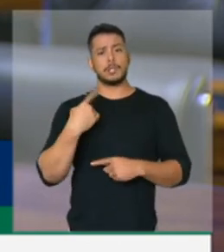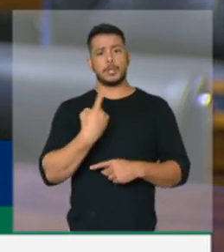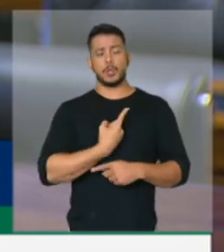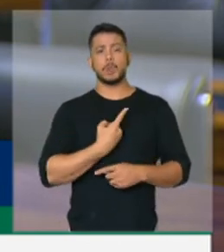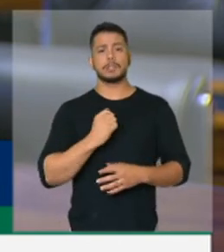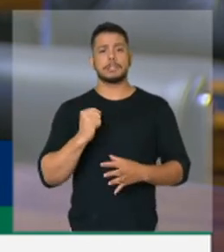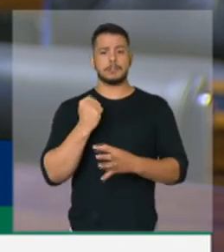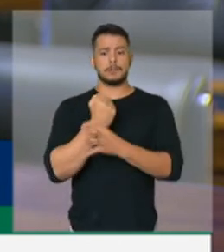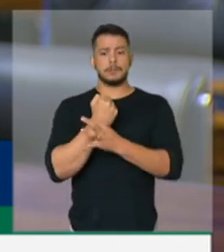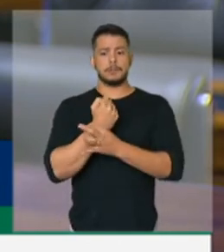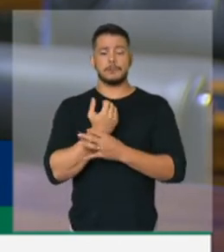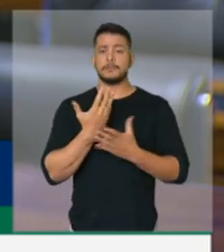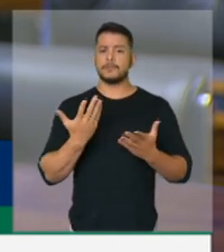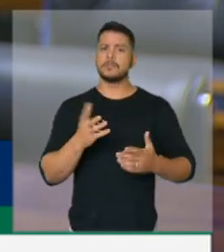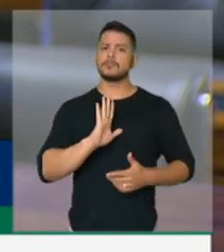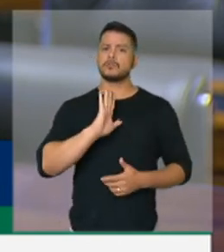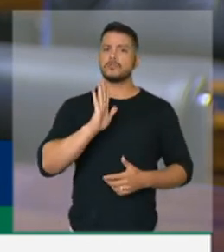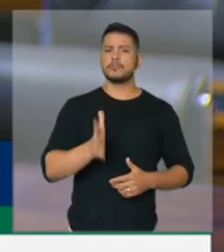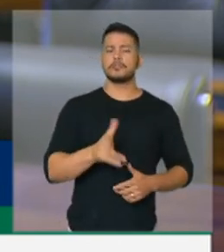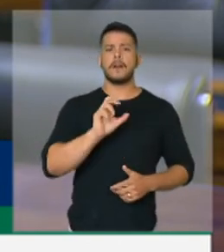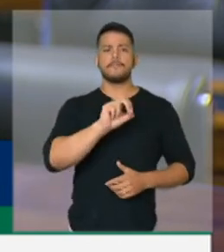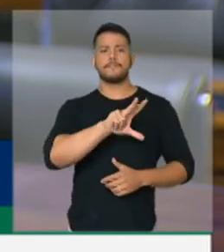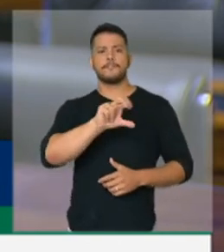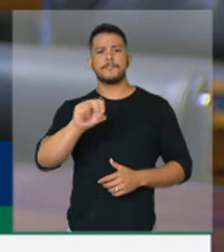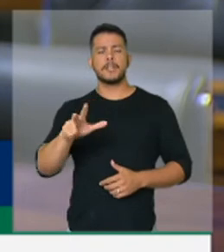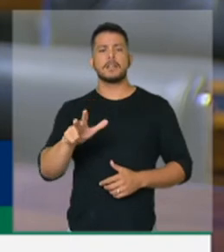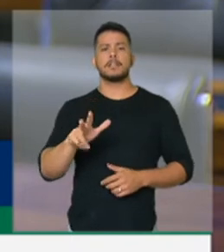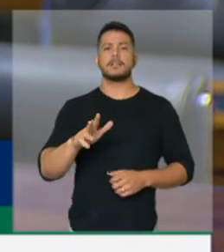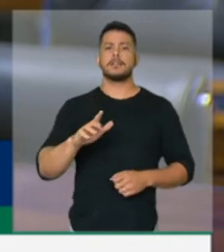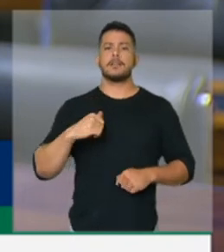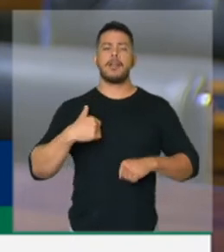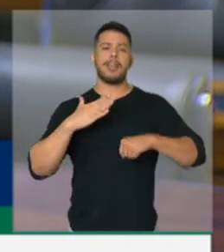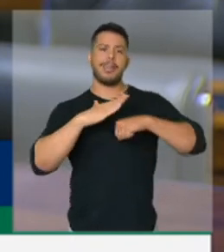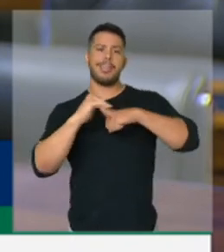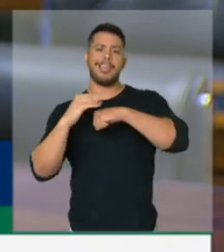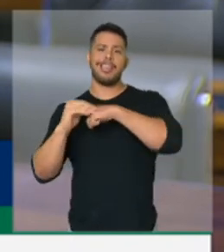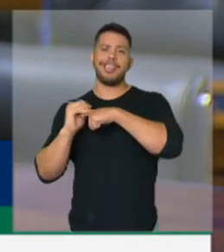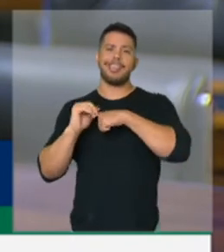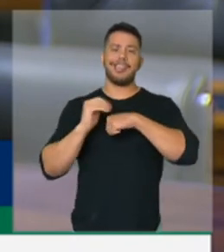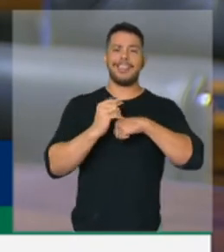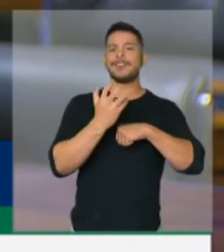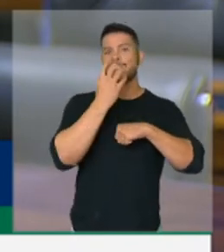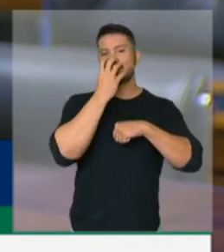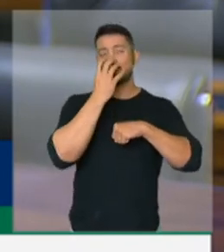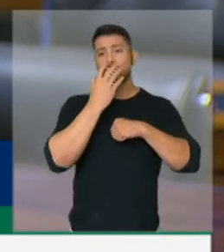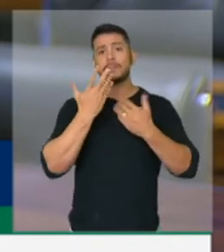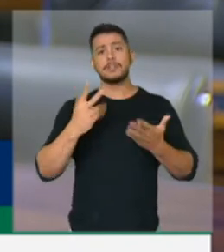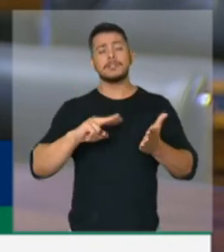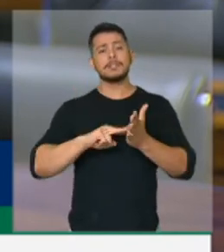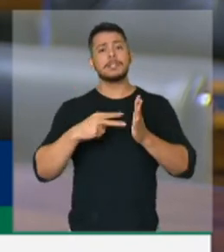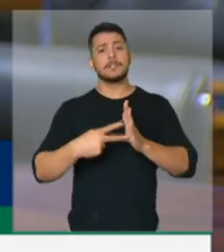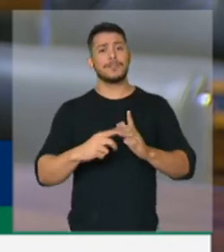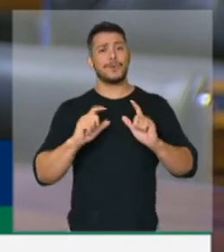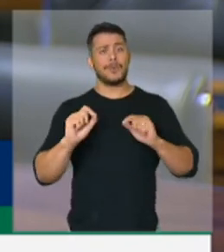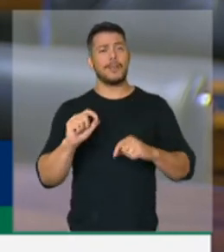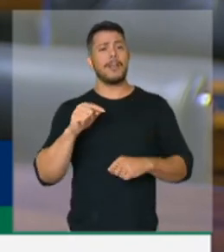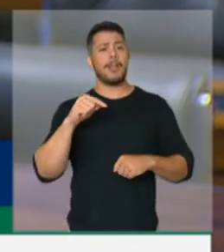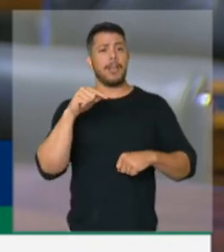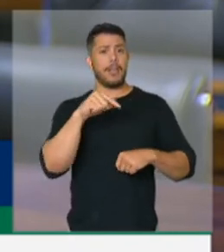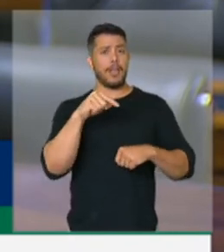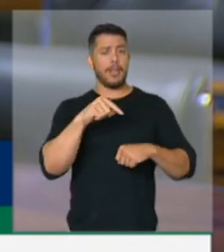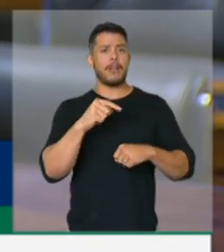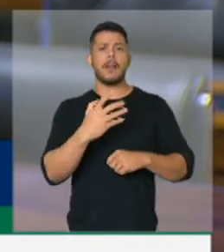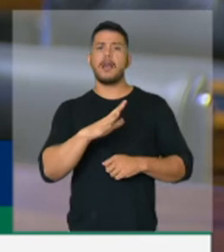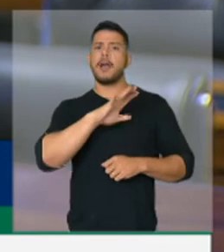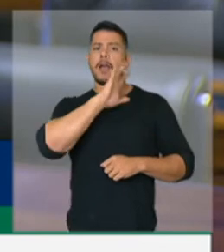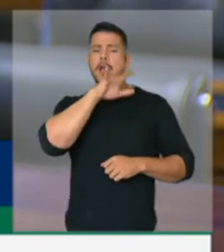Eu vi que muitos parlamentares brincando com a Margot, passando a mão, fazendo carinho, Isso significa um reconhecimento de que animal